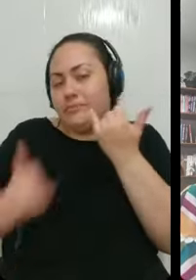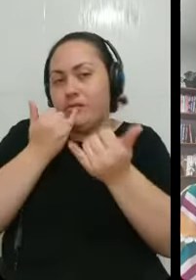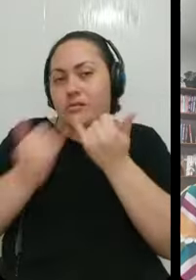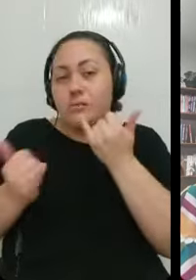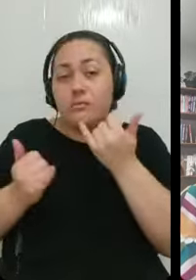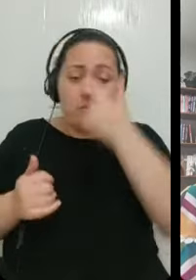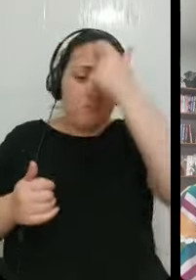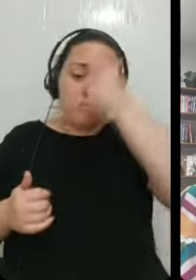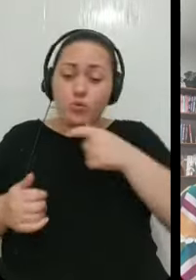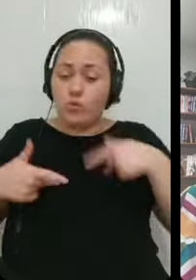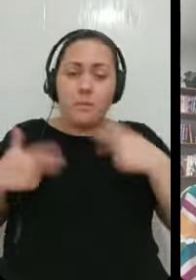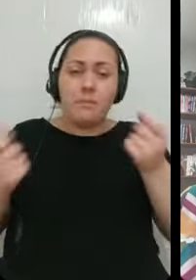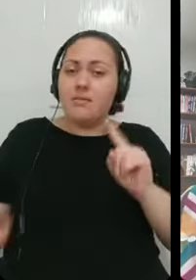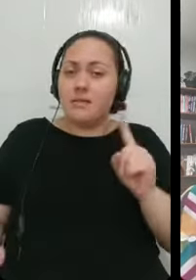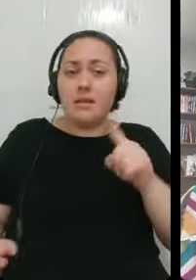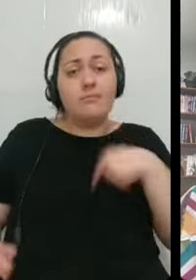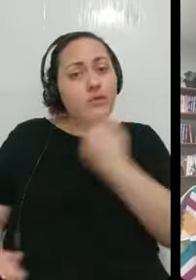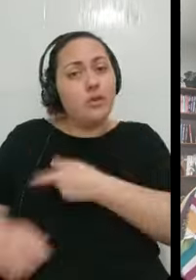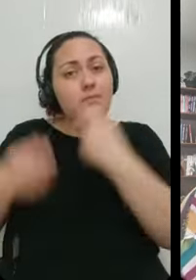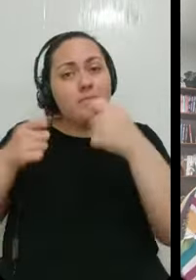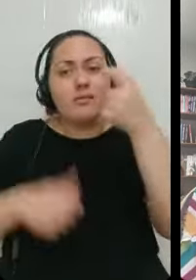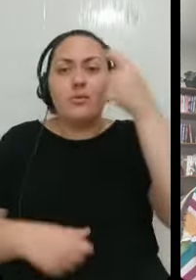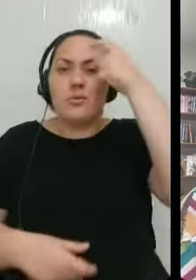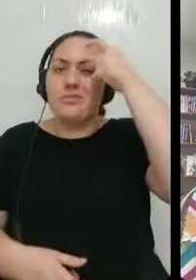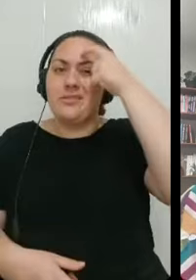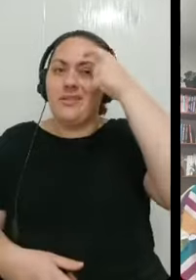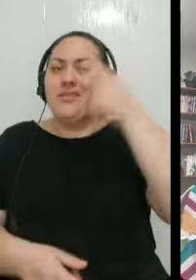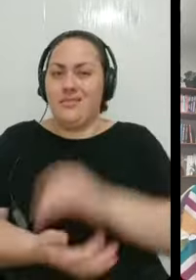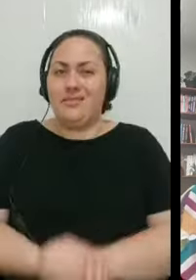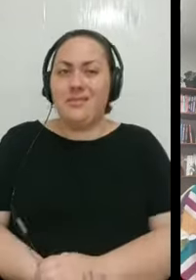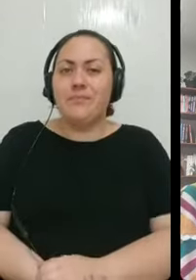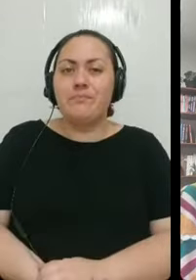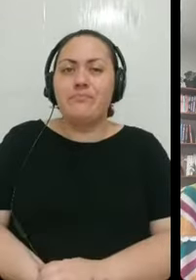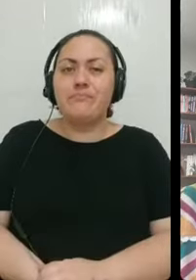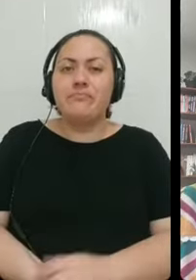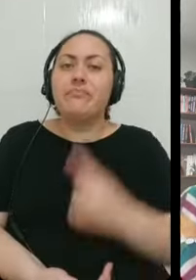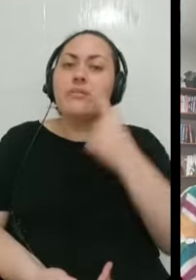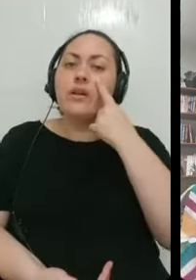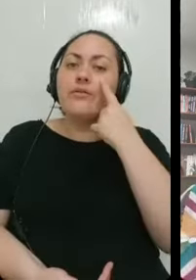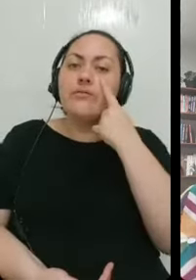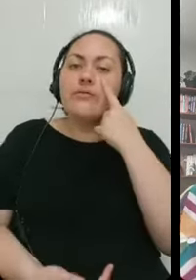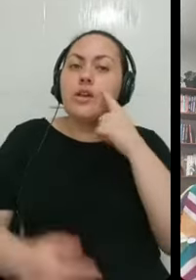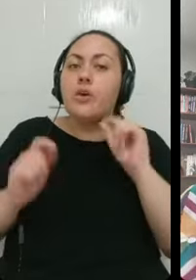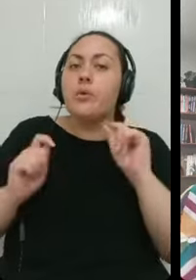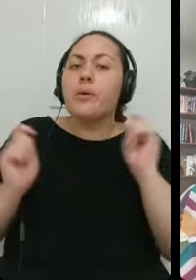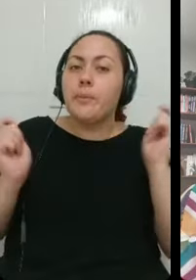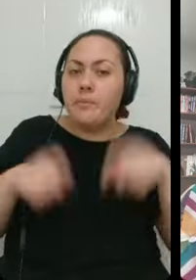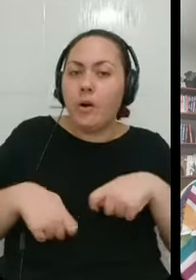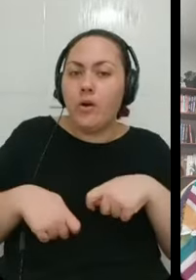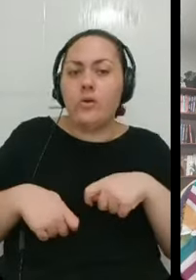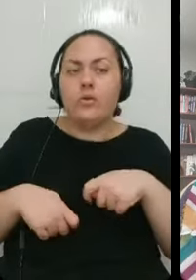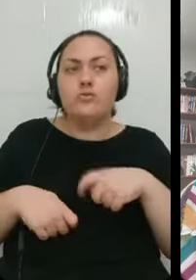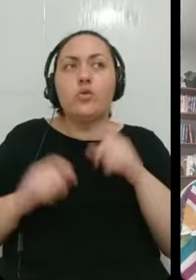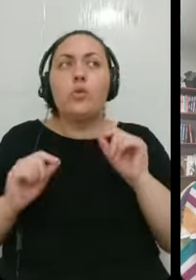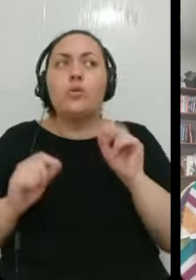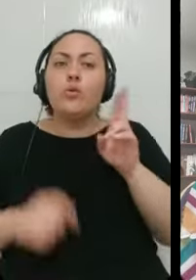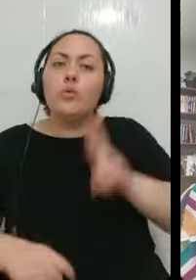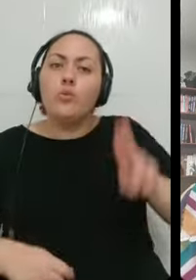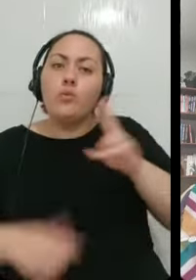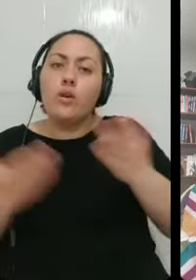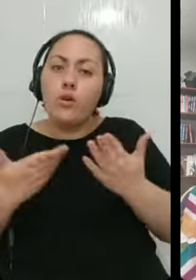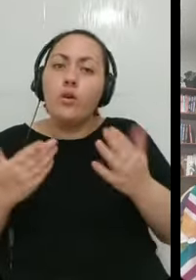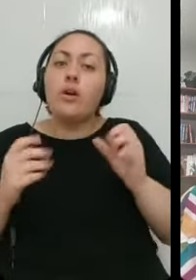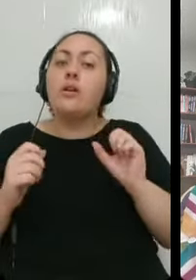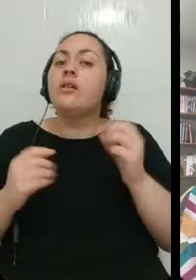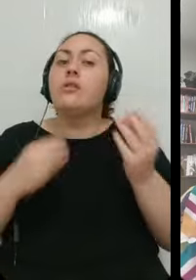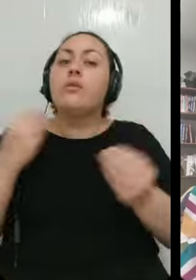mais consciência mesmo, né? De tudo que é possível, né? Dentro do que a gente utiliza. Né, e daqueles problemas que podem acontecer.